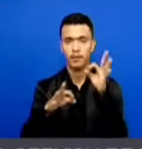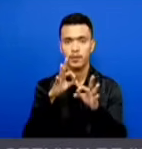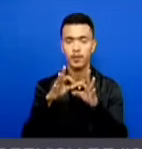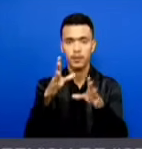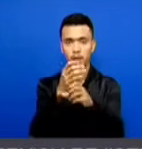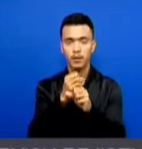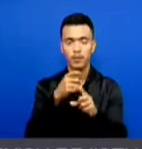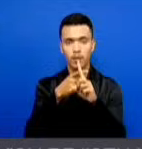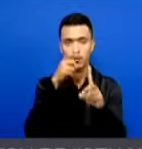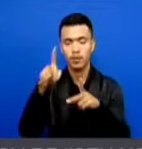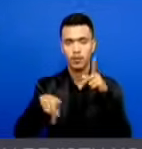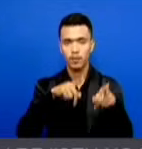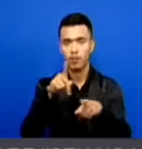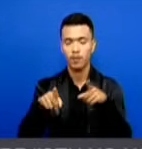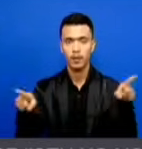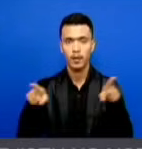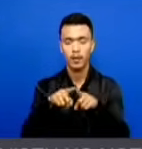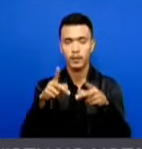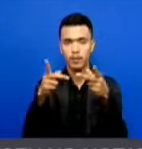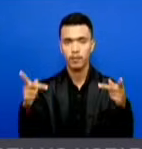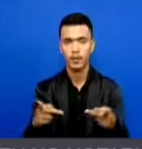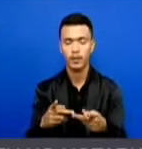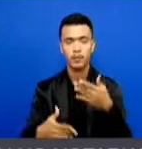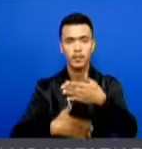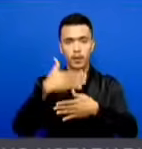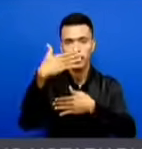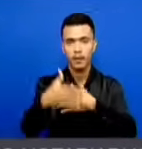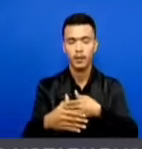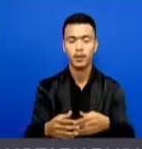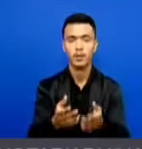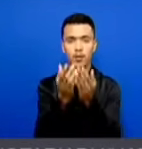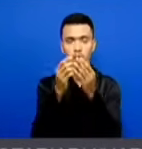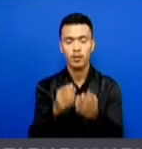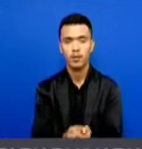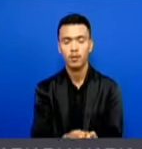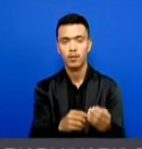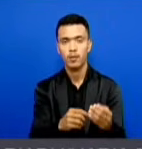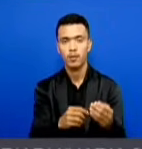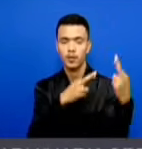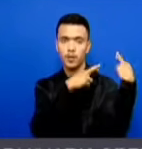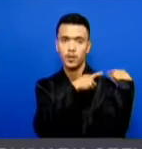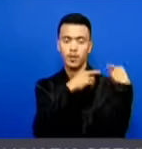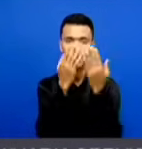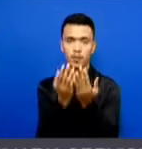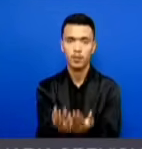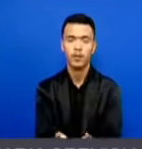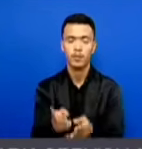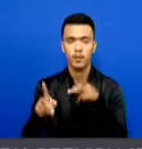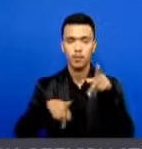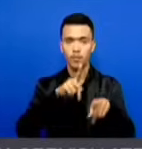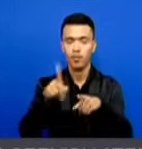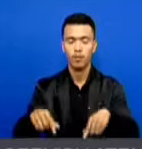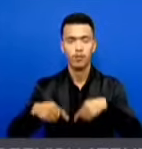nebe simu si povo hanesan pasu ida nebe nye hakak nonaha todang ida nebe povo tulahela iha